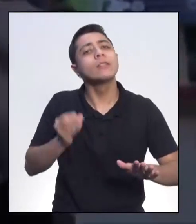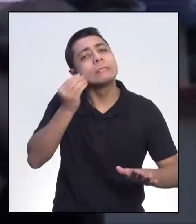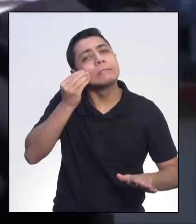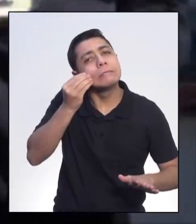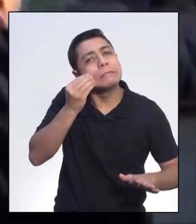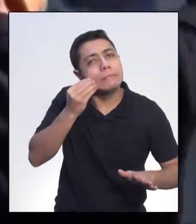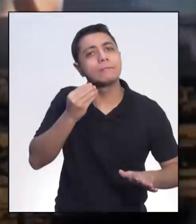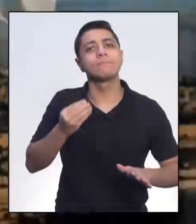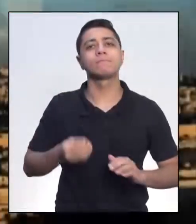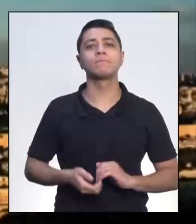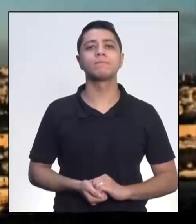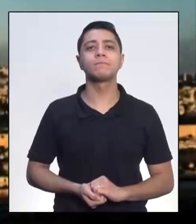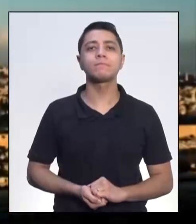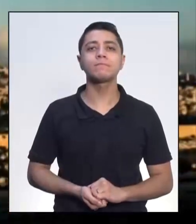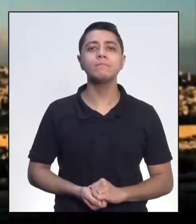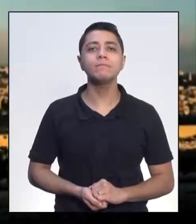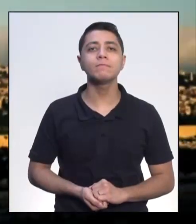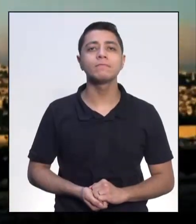durável na região.